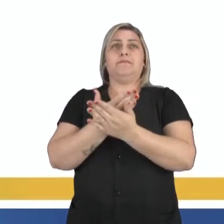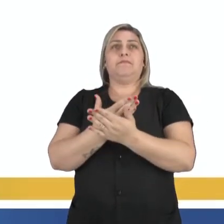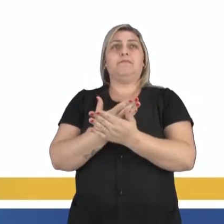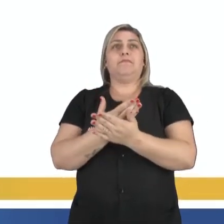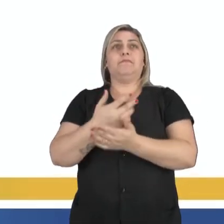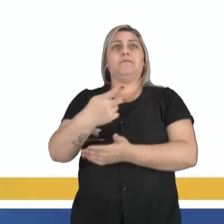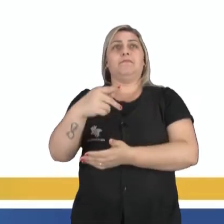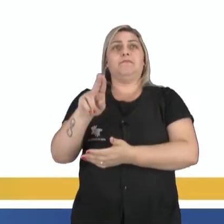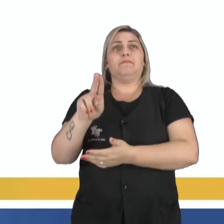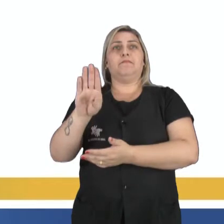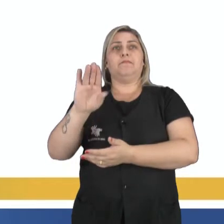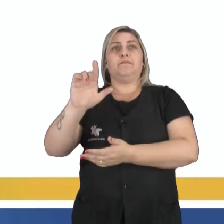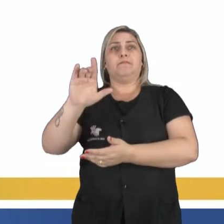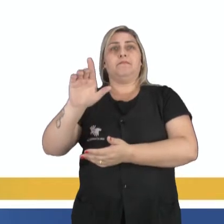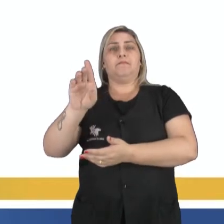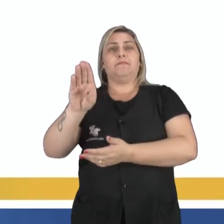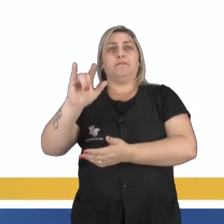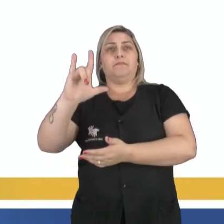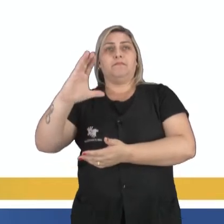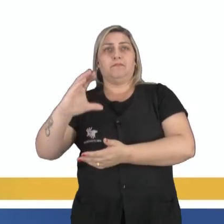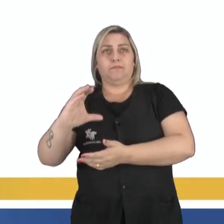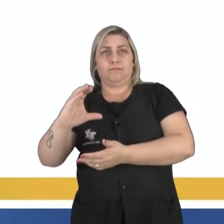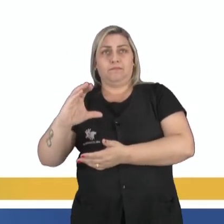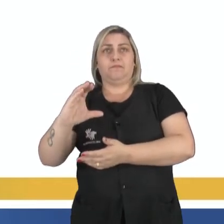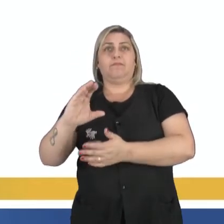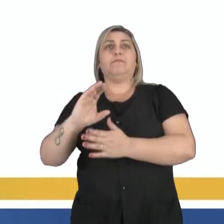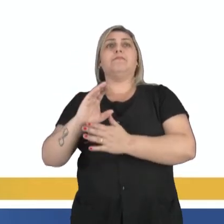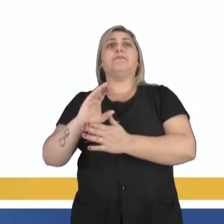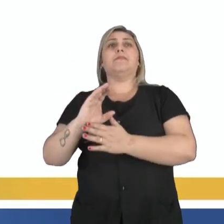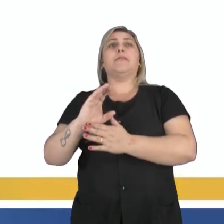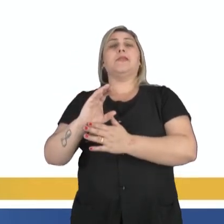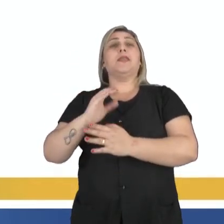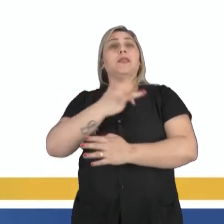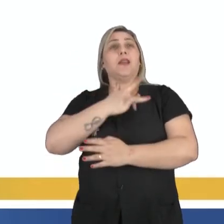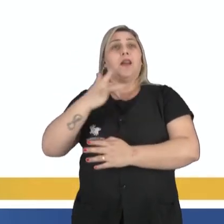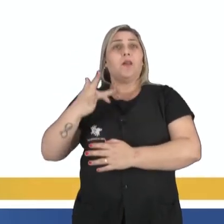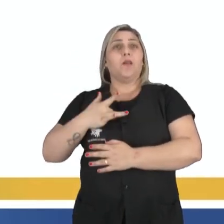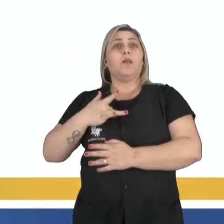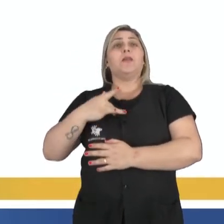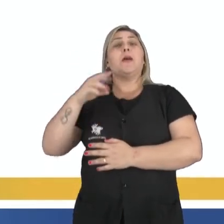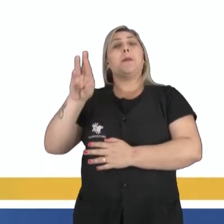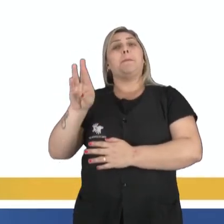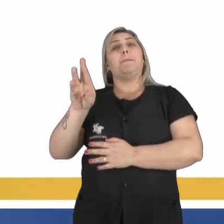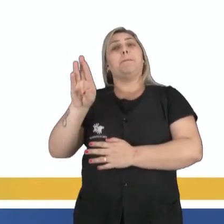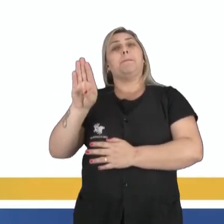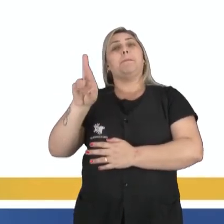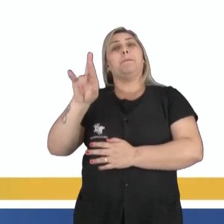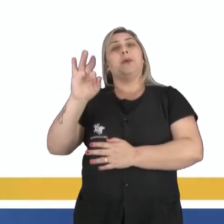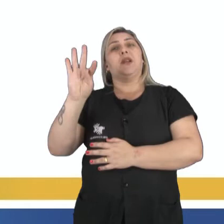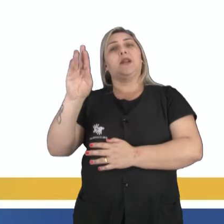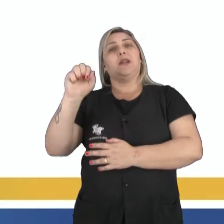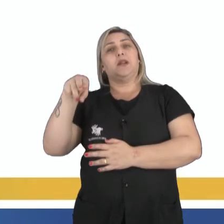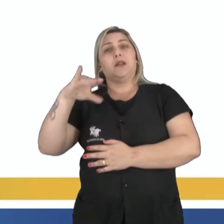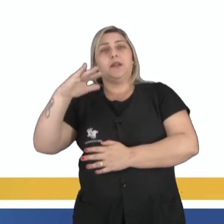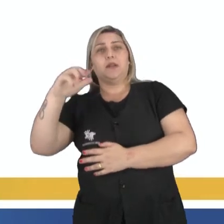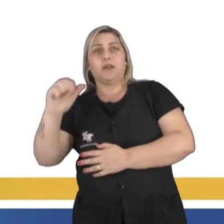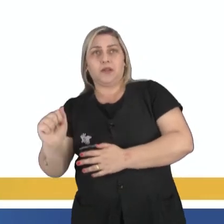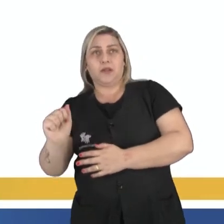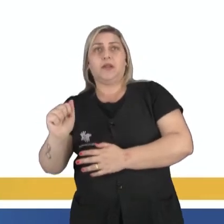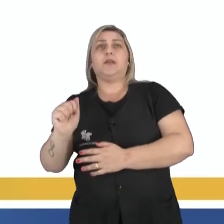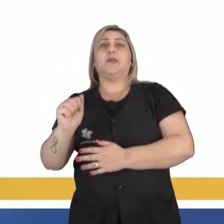do Publish Health English, agência de saúde pública britânica, afirma que o excesso de tempo na